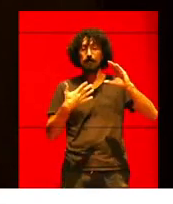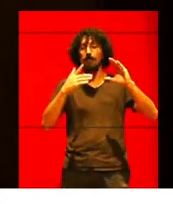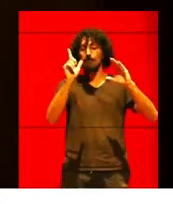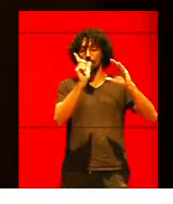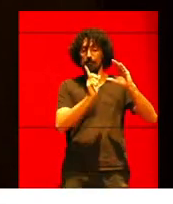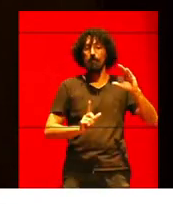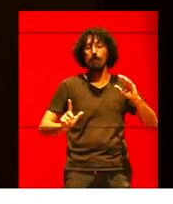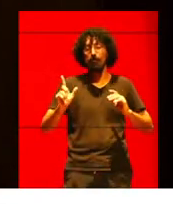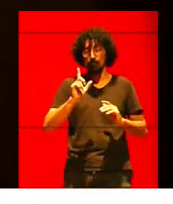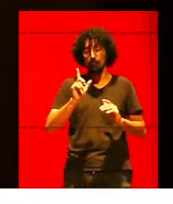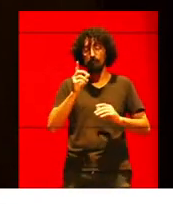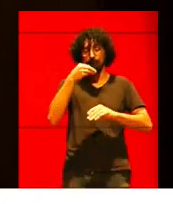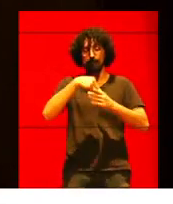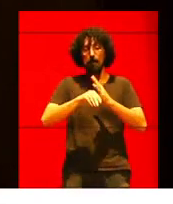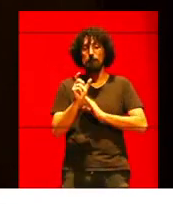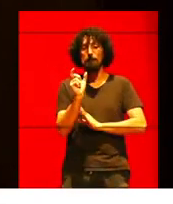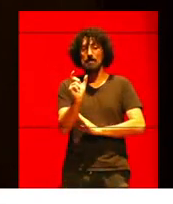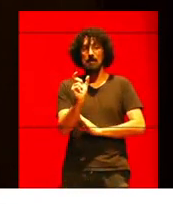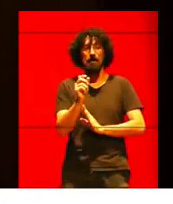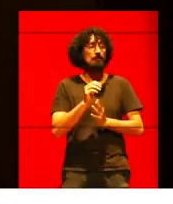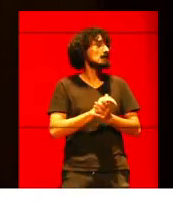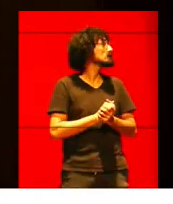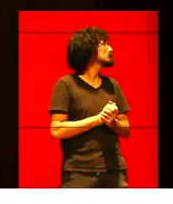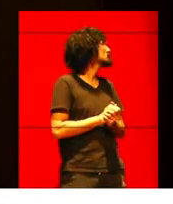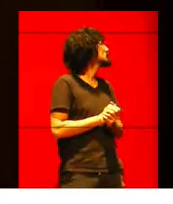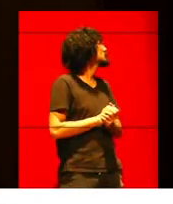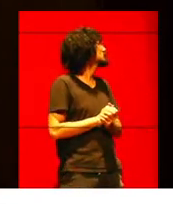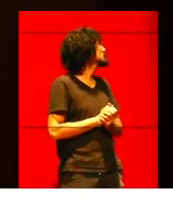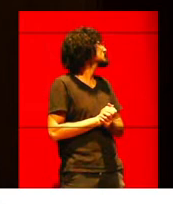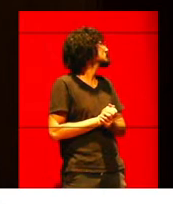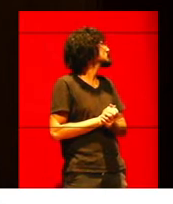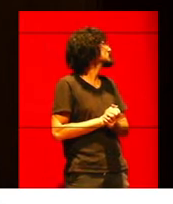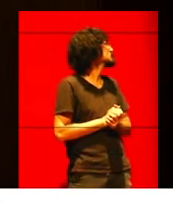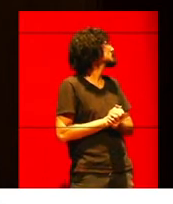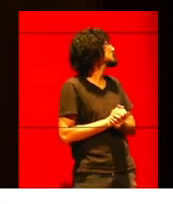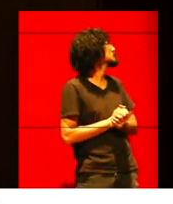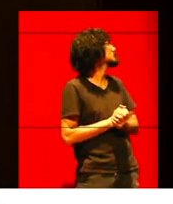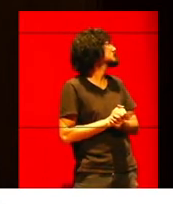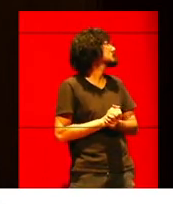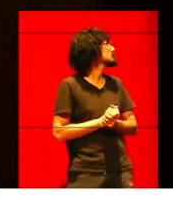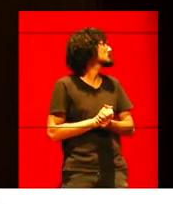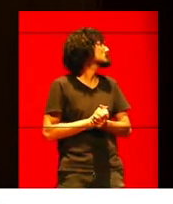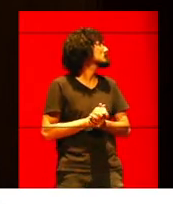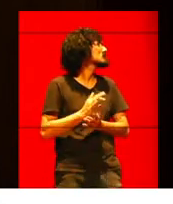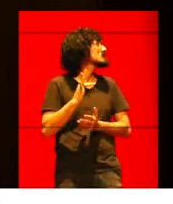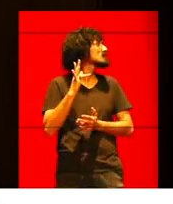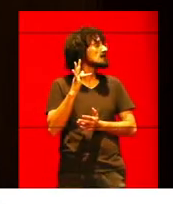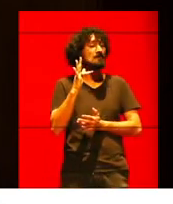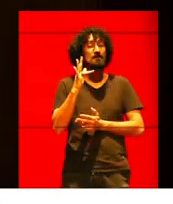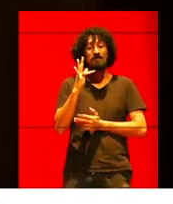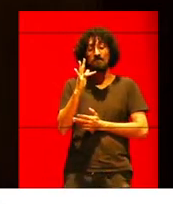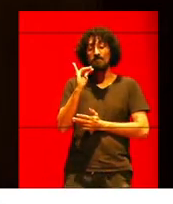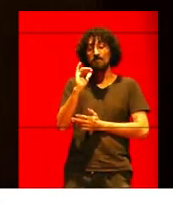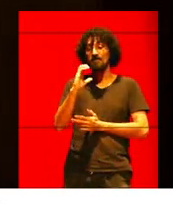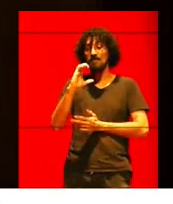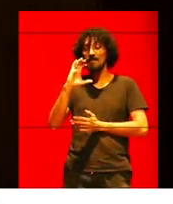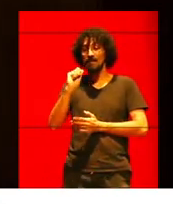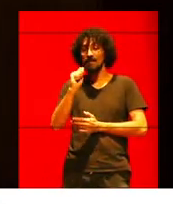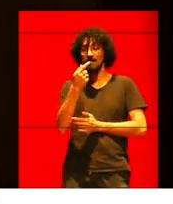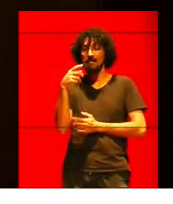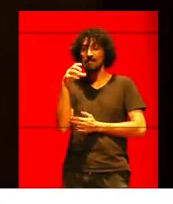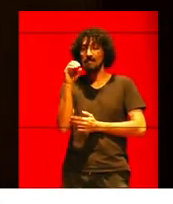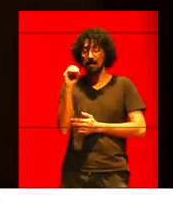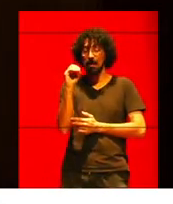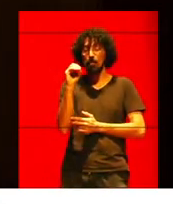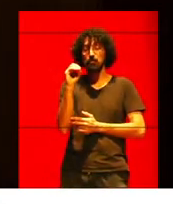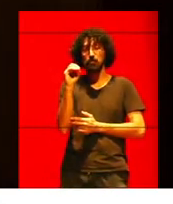própria palavra vai ter. Ficcionalidade, ou seja, a literatura é um texto de ficção. Eu posso pegar a